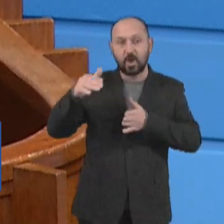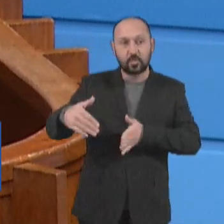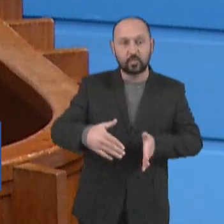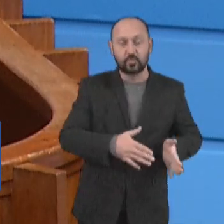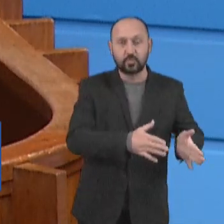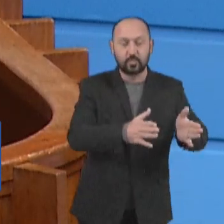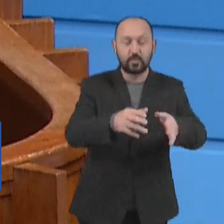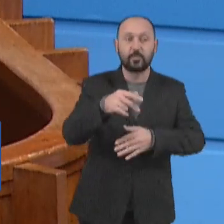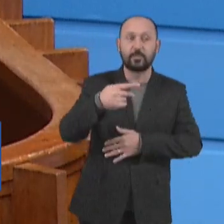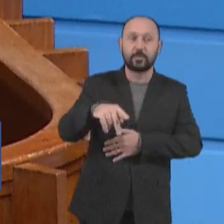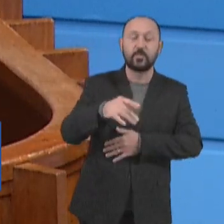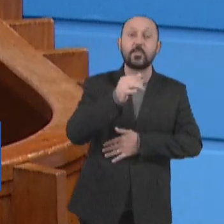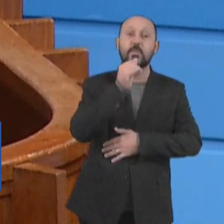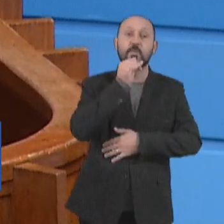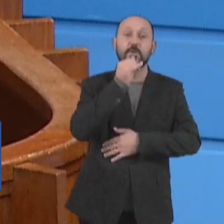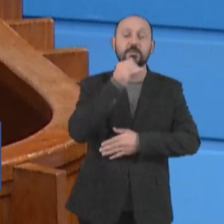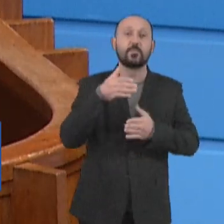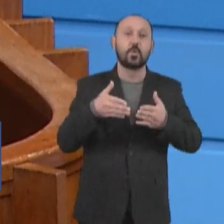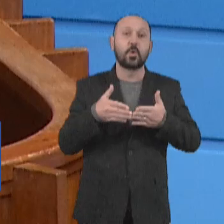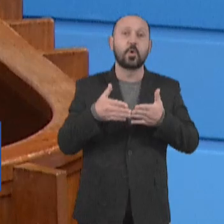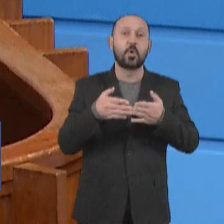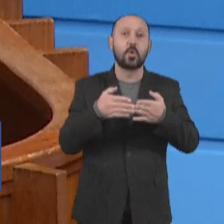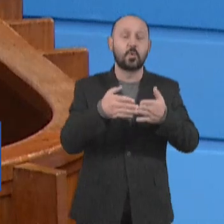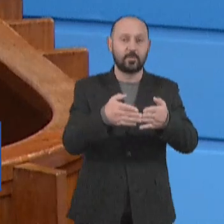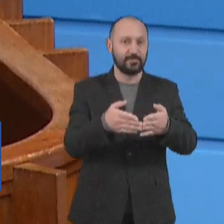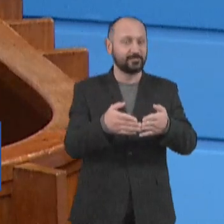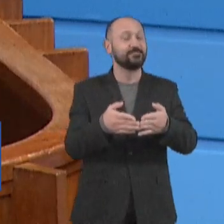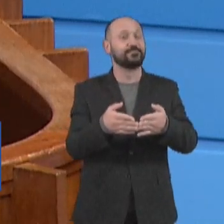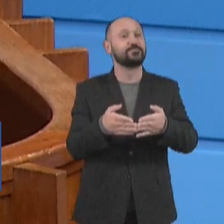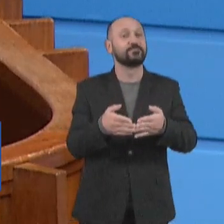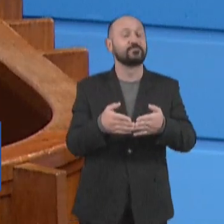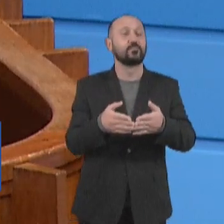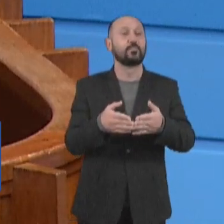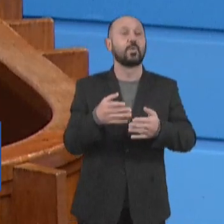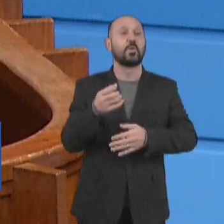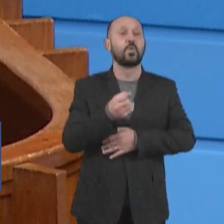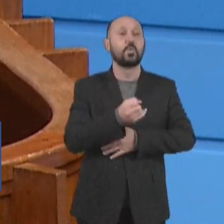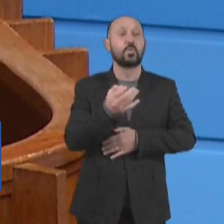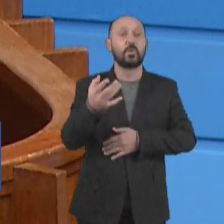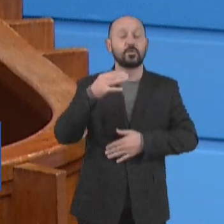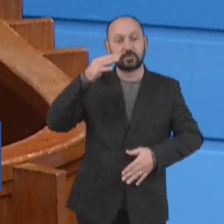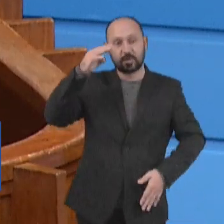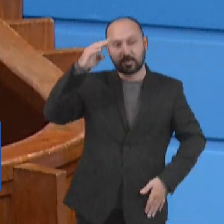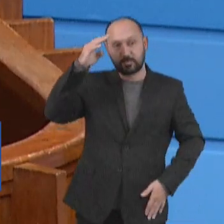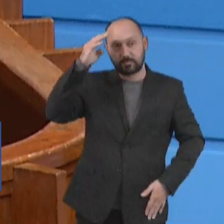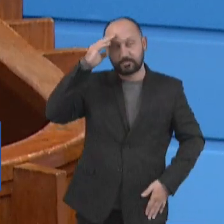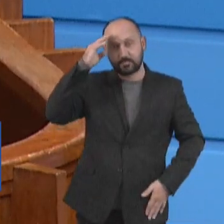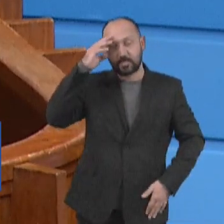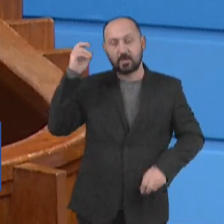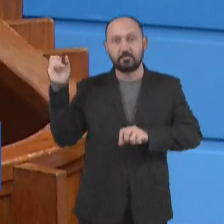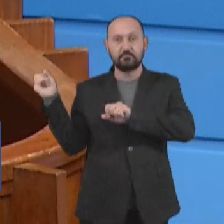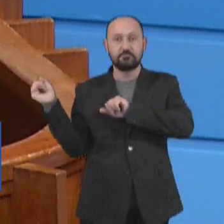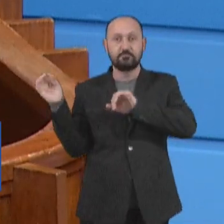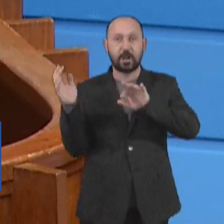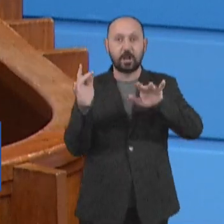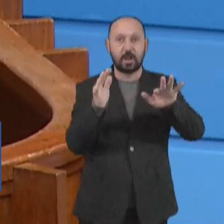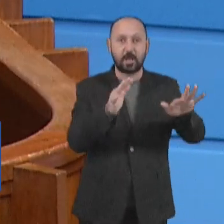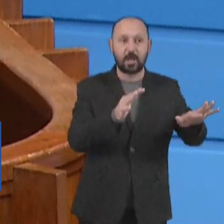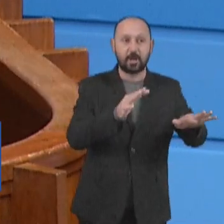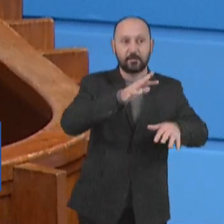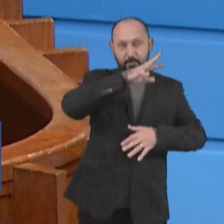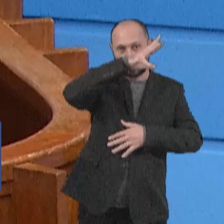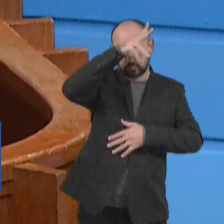Paraguai, Corumbá é um exemplo disso, não é? E, assim, uma grande quantidade de militares que vieram para Mato Grosso do